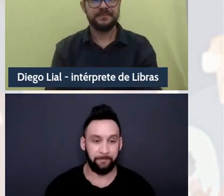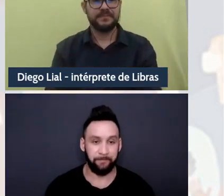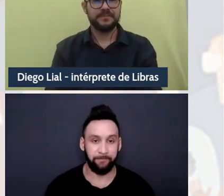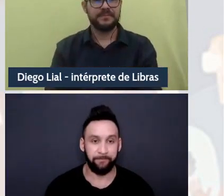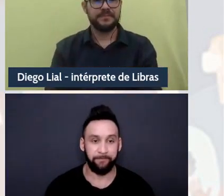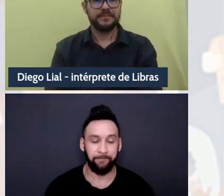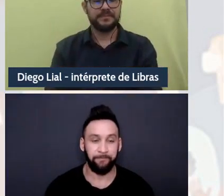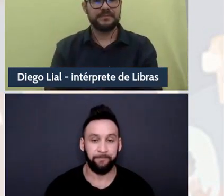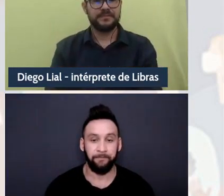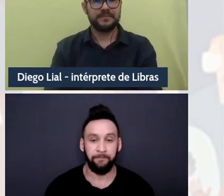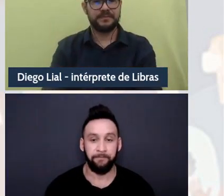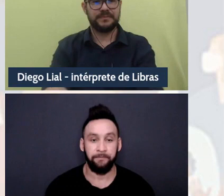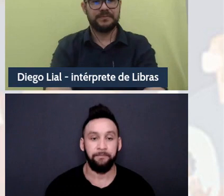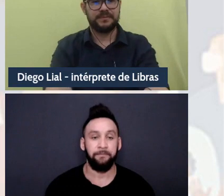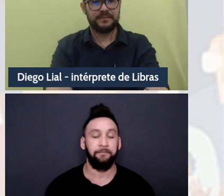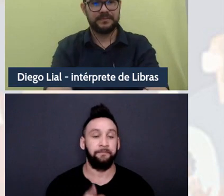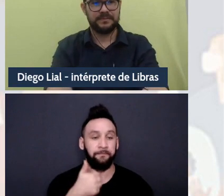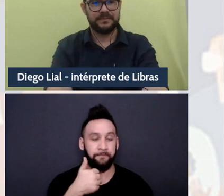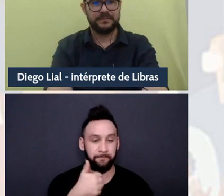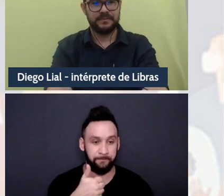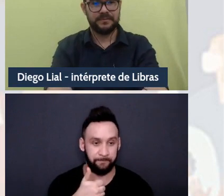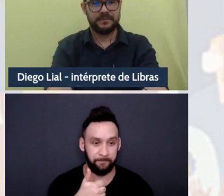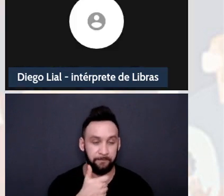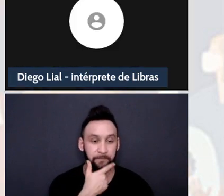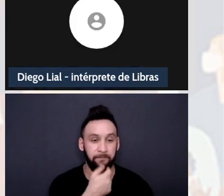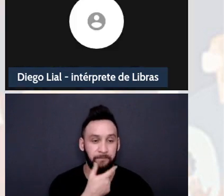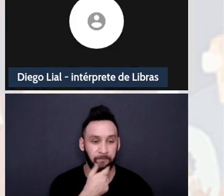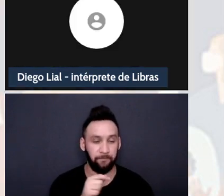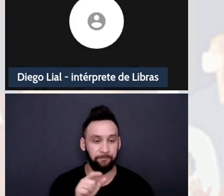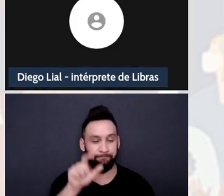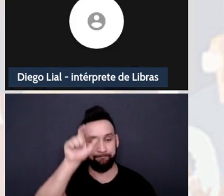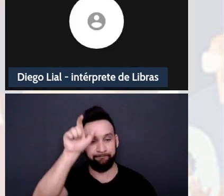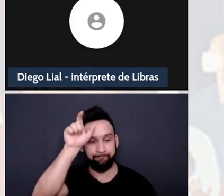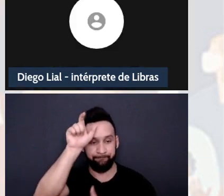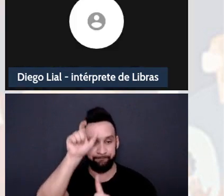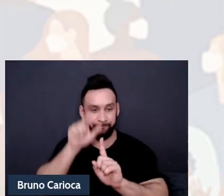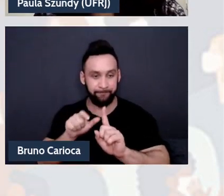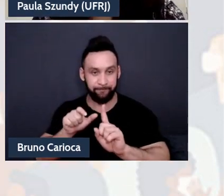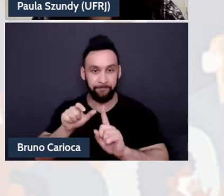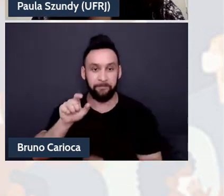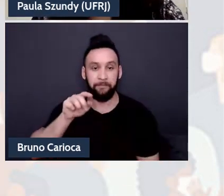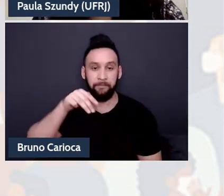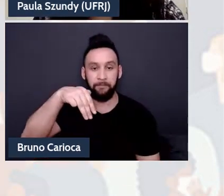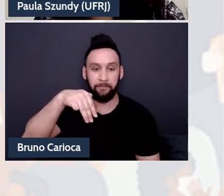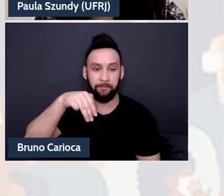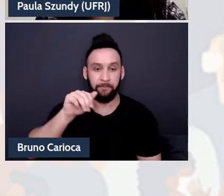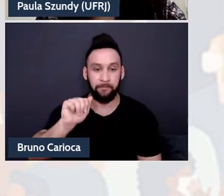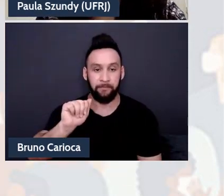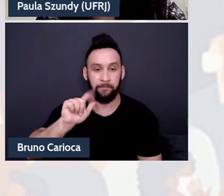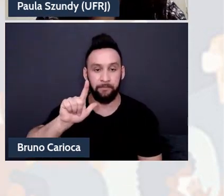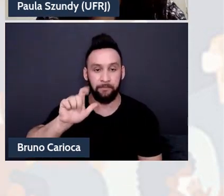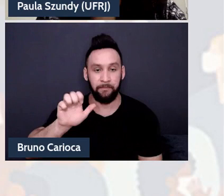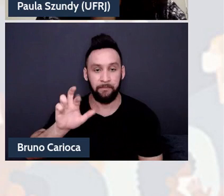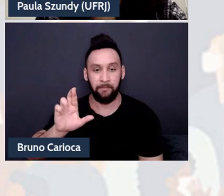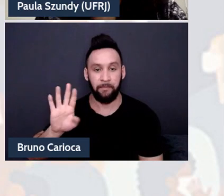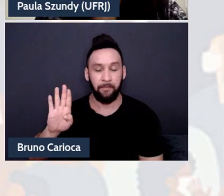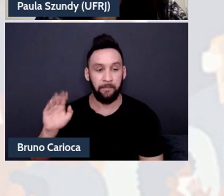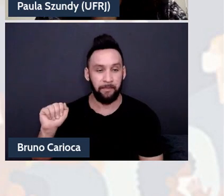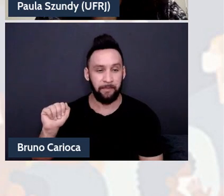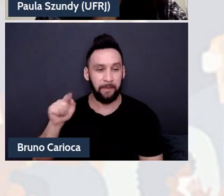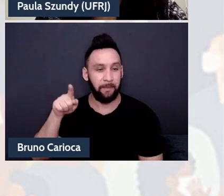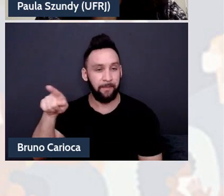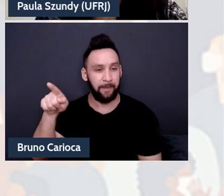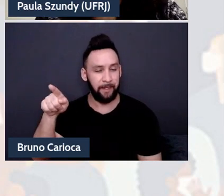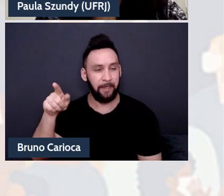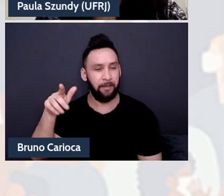Maleba, né, é um historiador, nos lembra, né, que documentos como a BNCC,